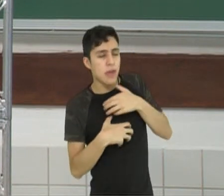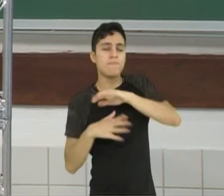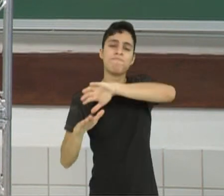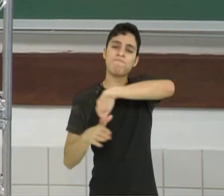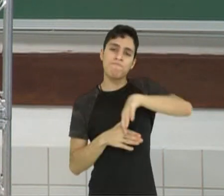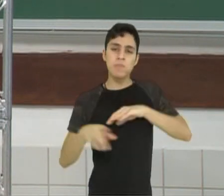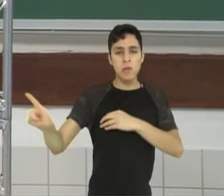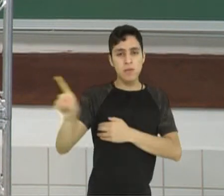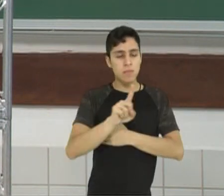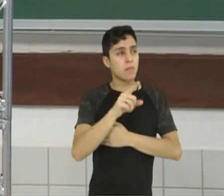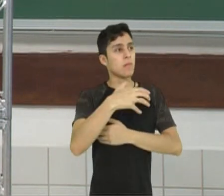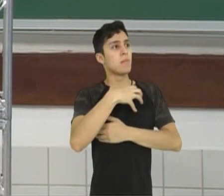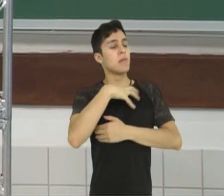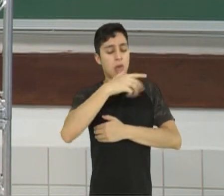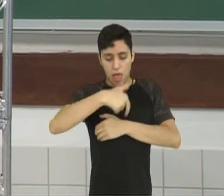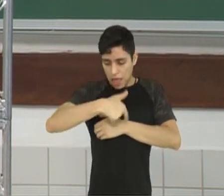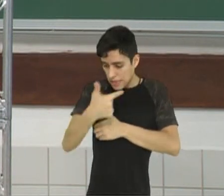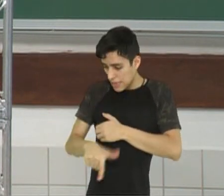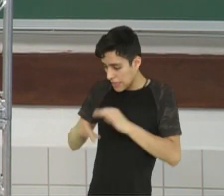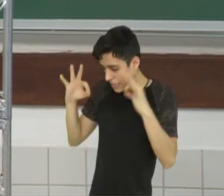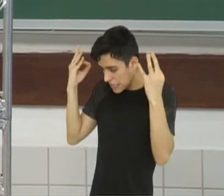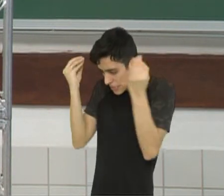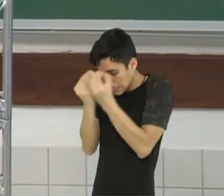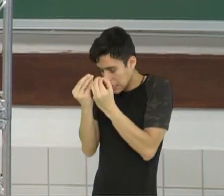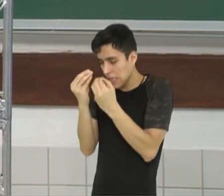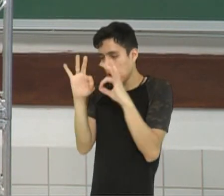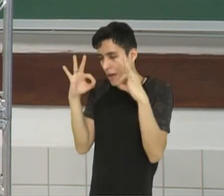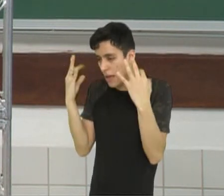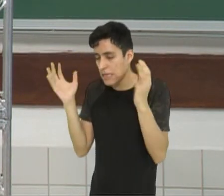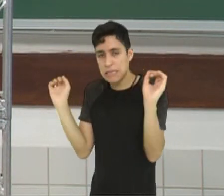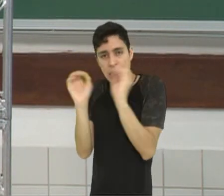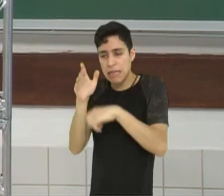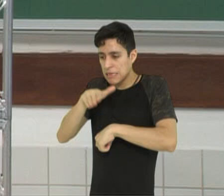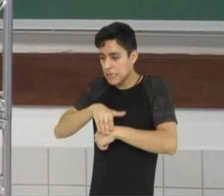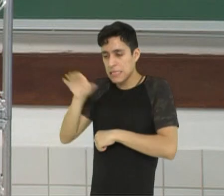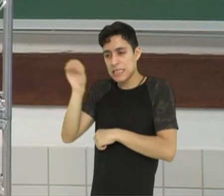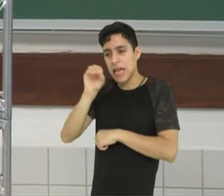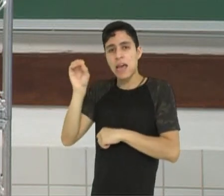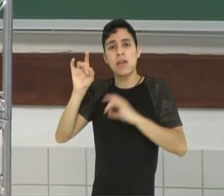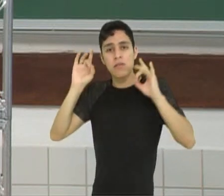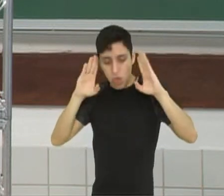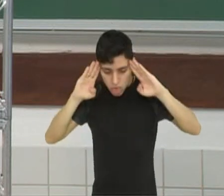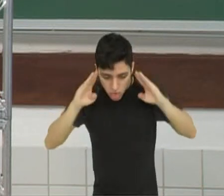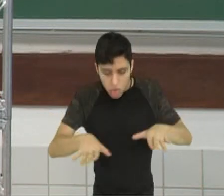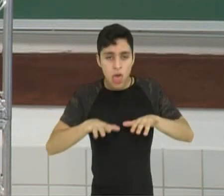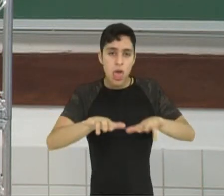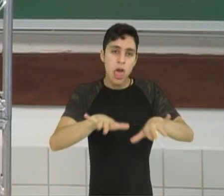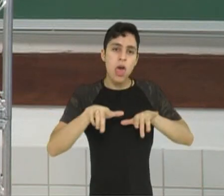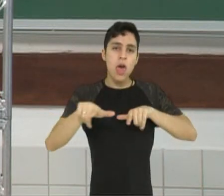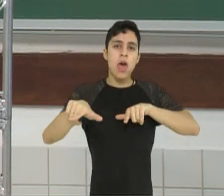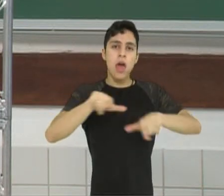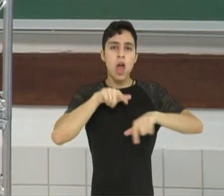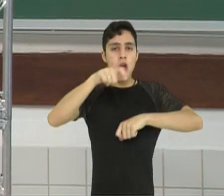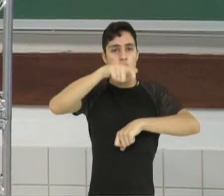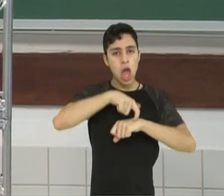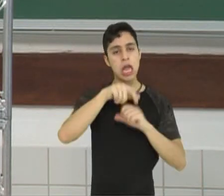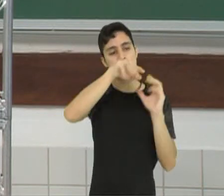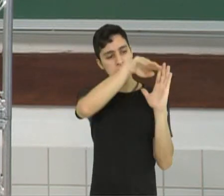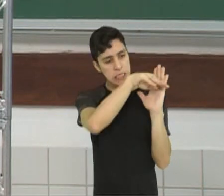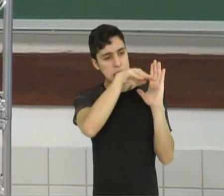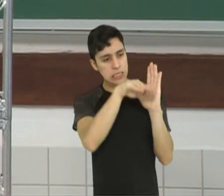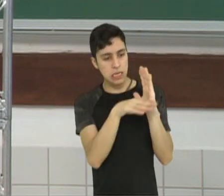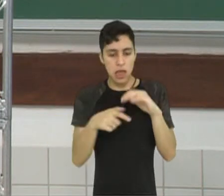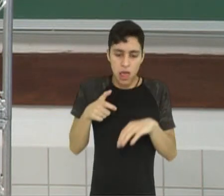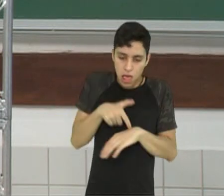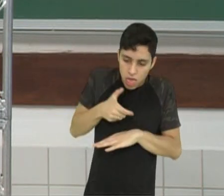Das pessoas que não têm tempo para a família, não têm tempo de se divertir, né? Que estão ali só trabalhando, cumprindo, fazendo horas e